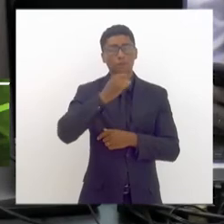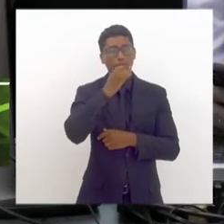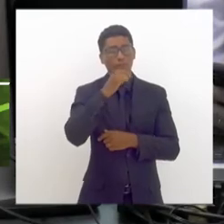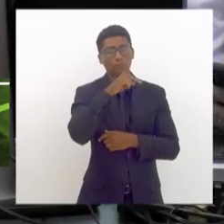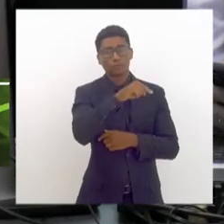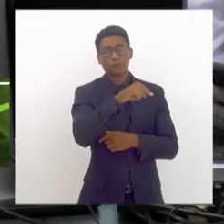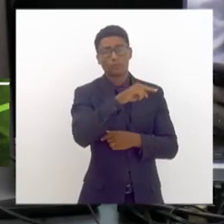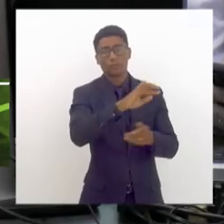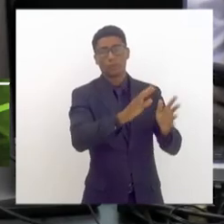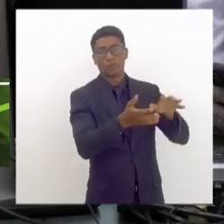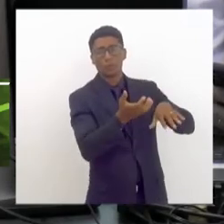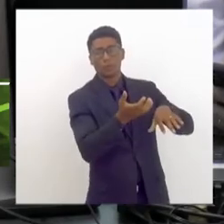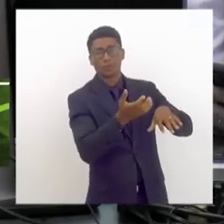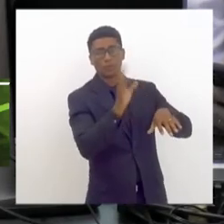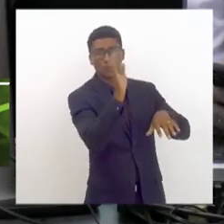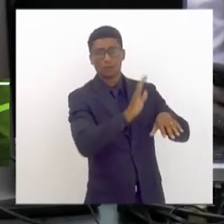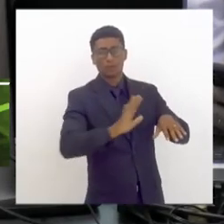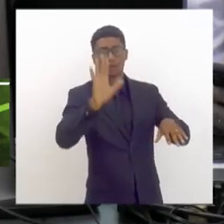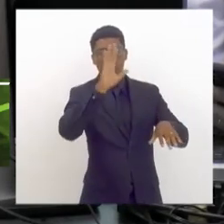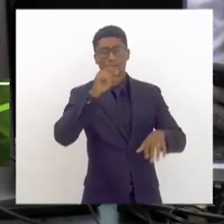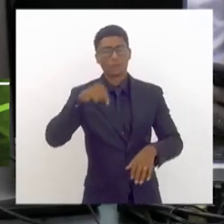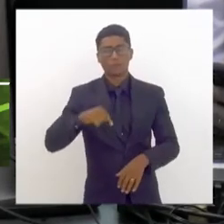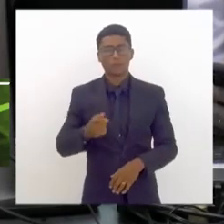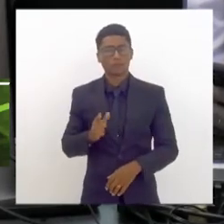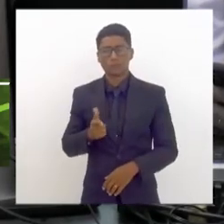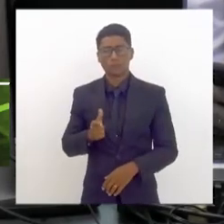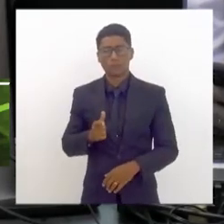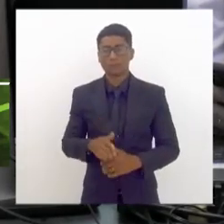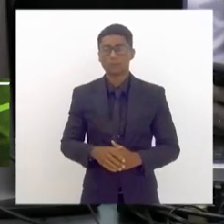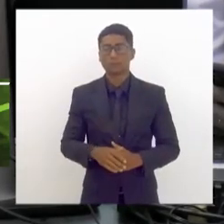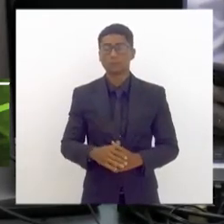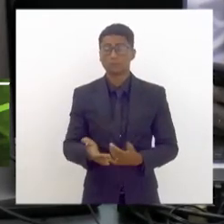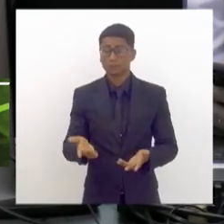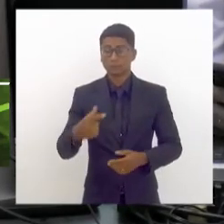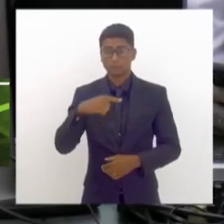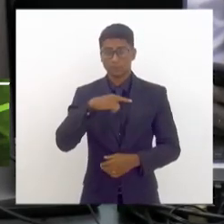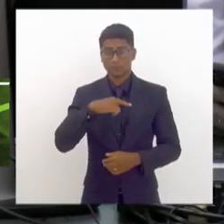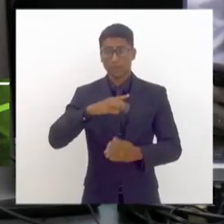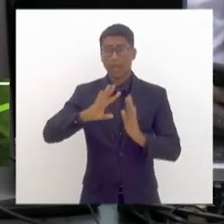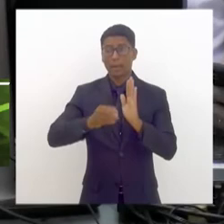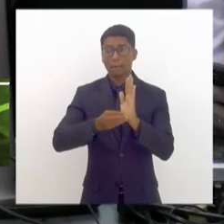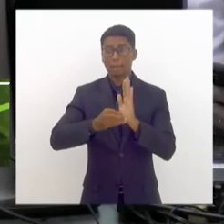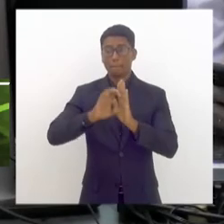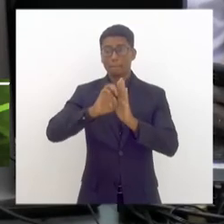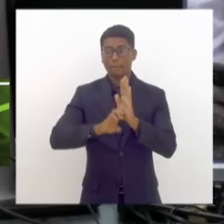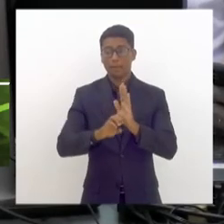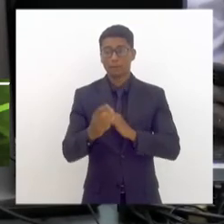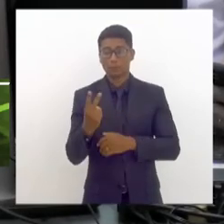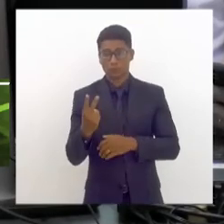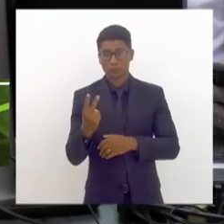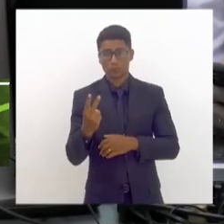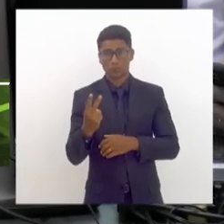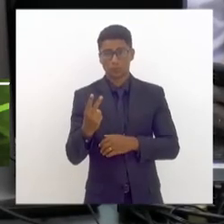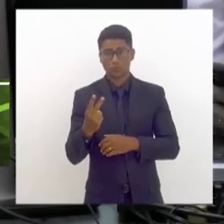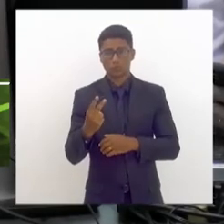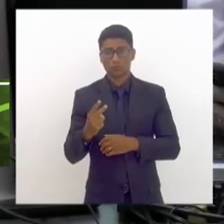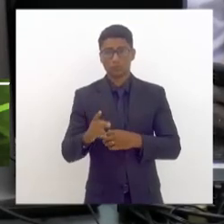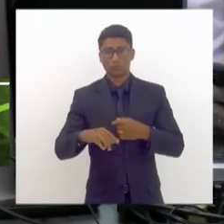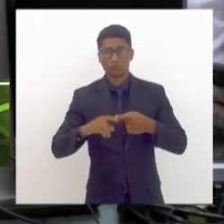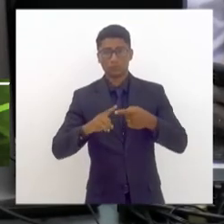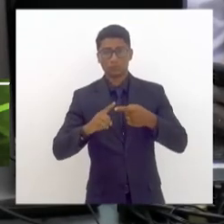Nacional, que tem caráter impositivo, aqui não tem. Então nós temos aqui 2 tipos de emendas, uma emenda chamada